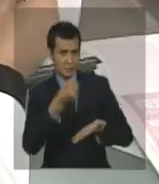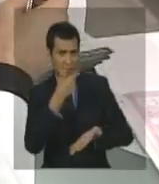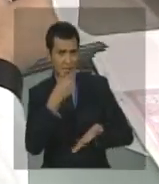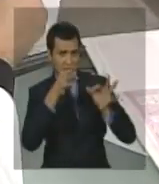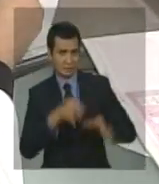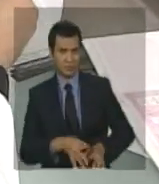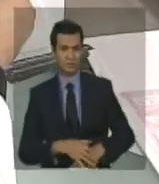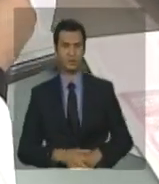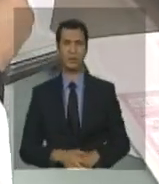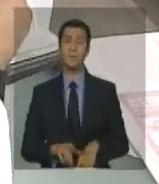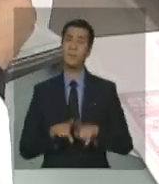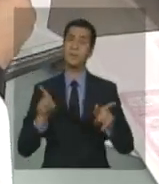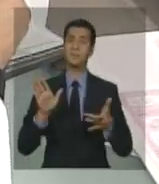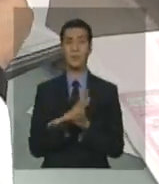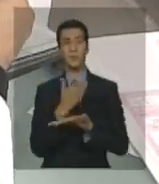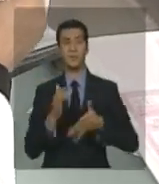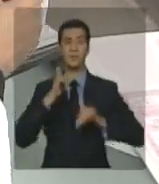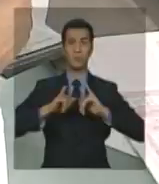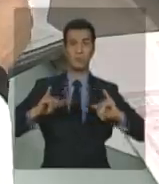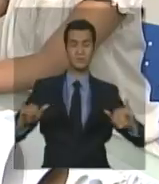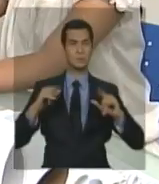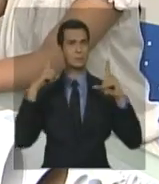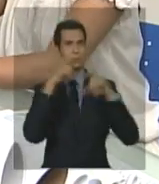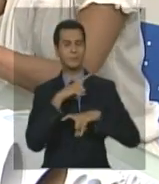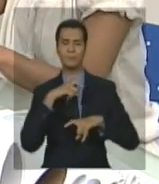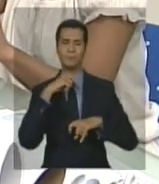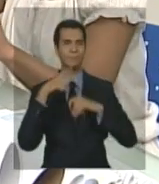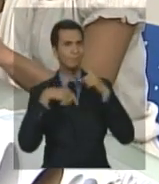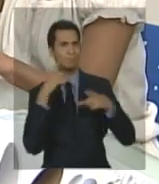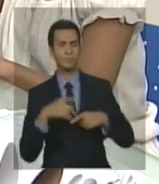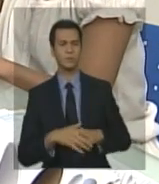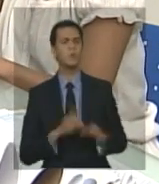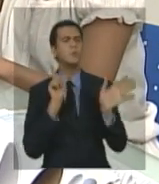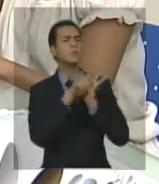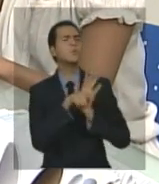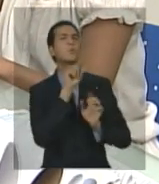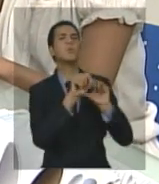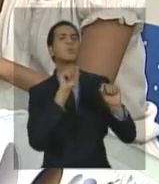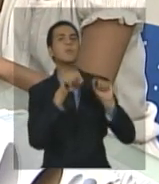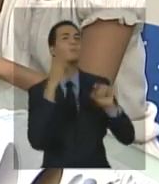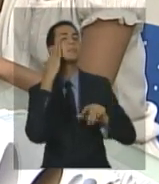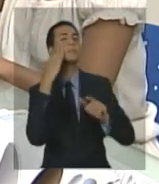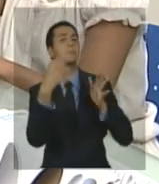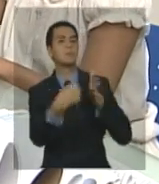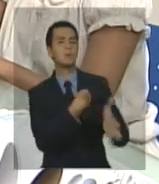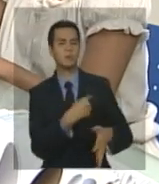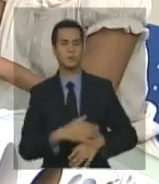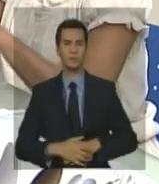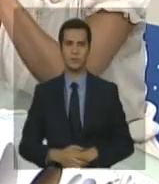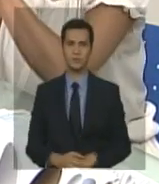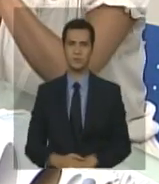Outras mais complexas, não. O que você quer saber de mim?